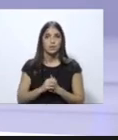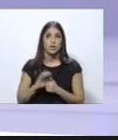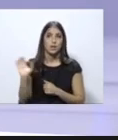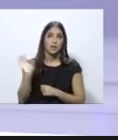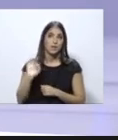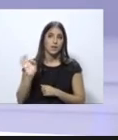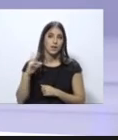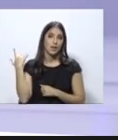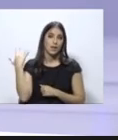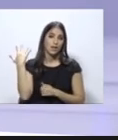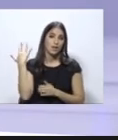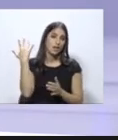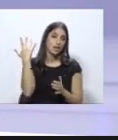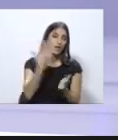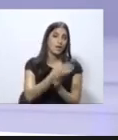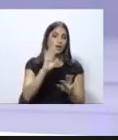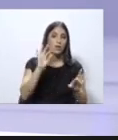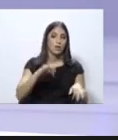fim.